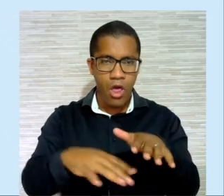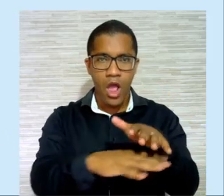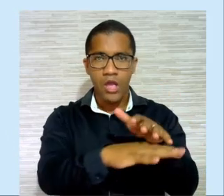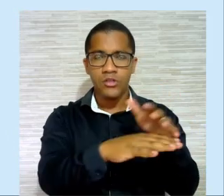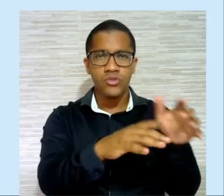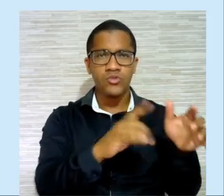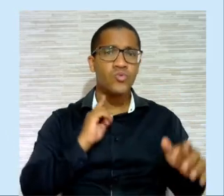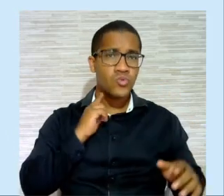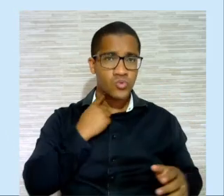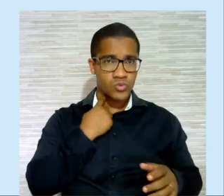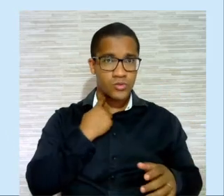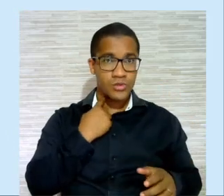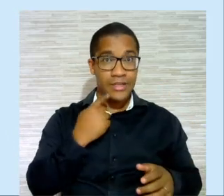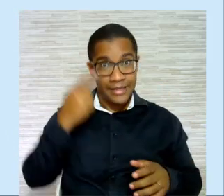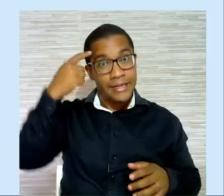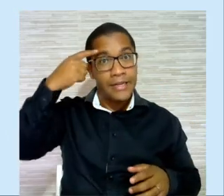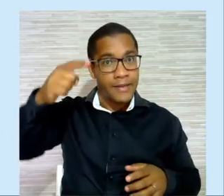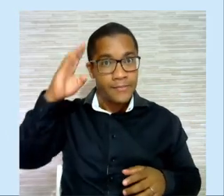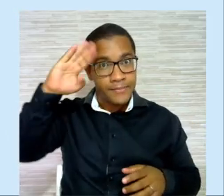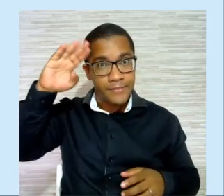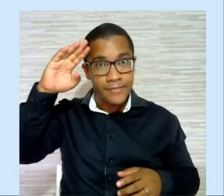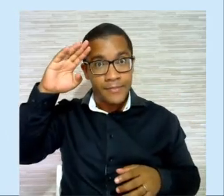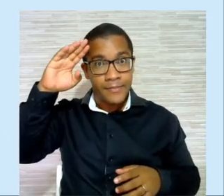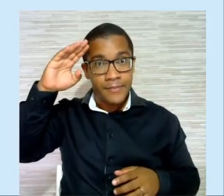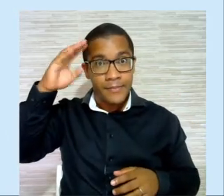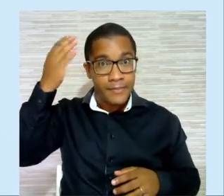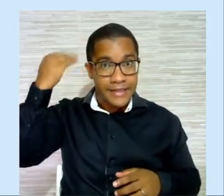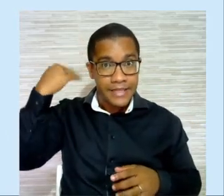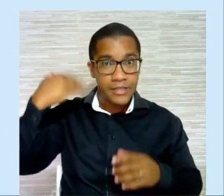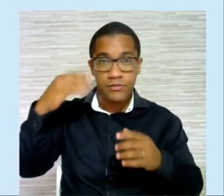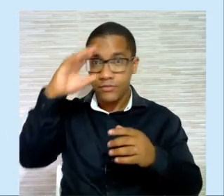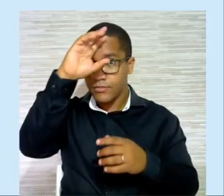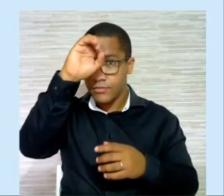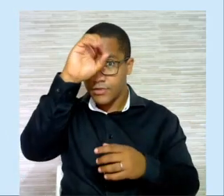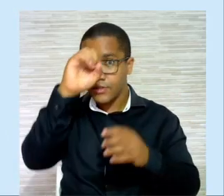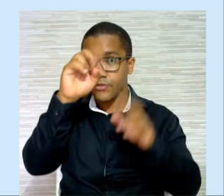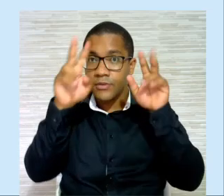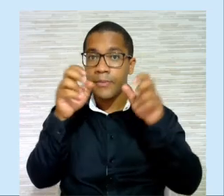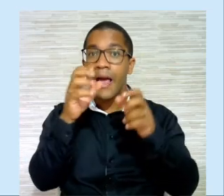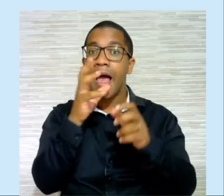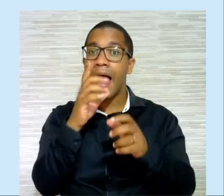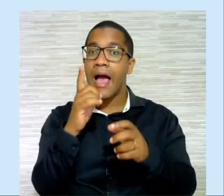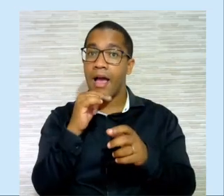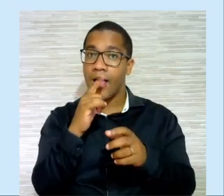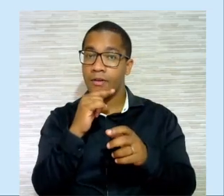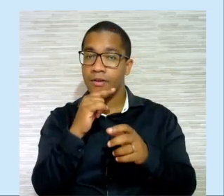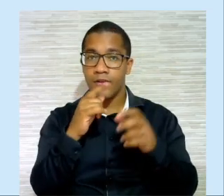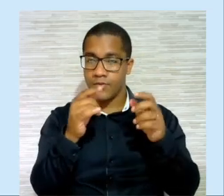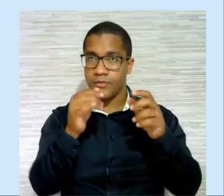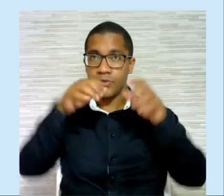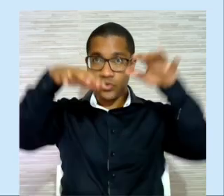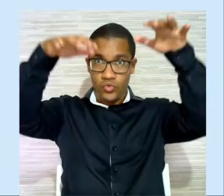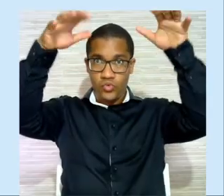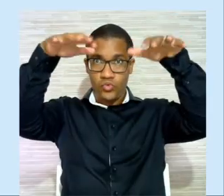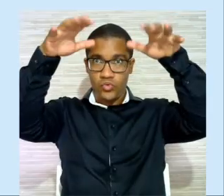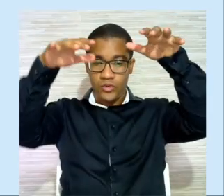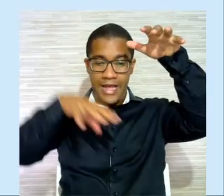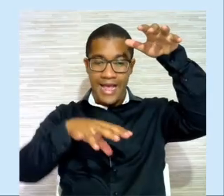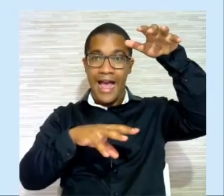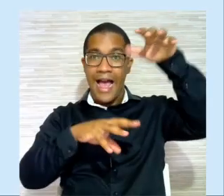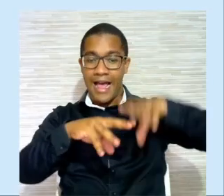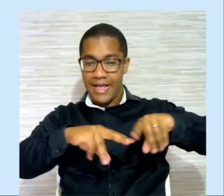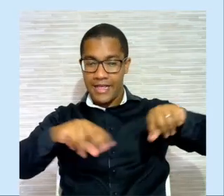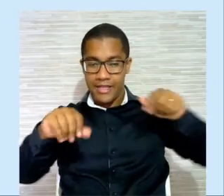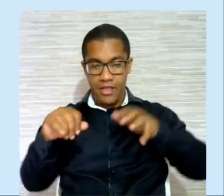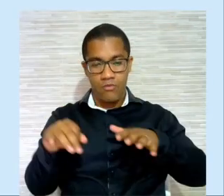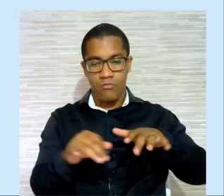estudou lá sobre água, a gente não viu um pouco sobre aquele ciclo da água, né? Das chuvas que vêm, encharcam o solo e são